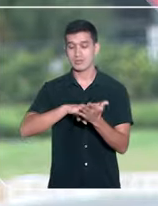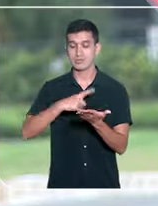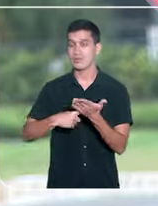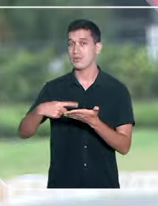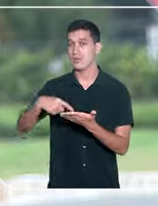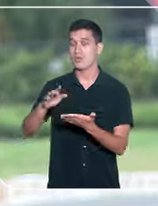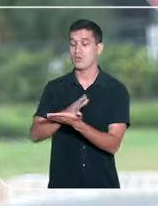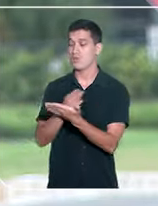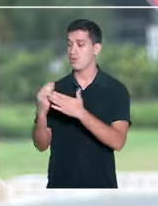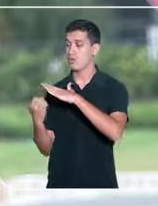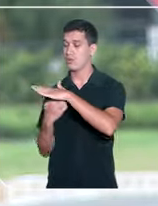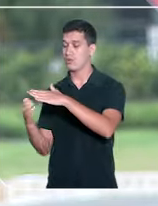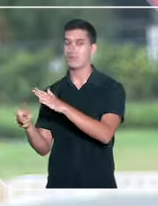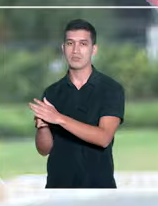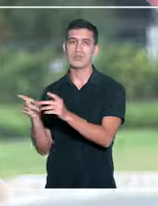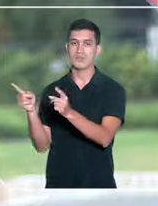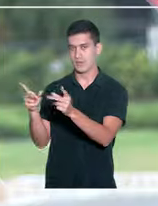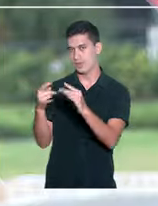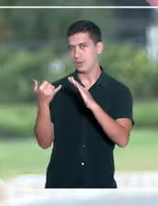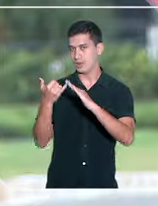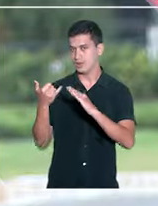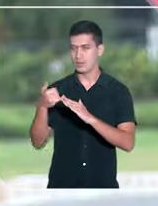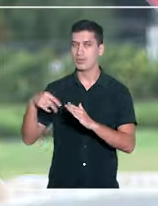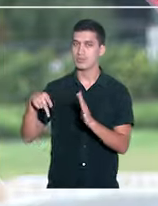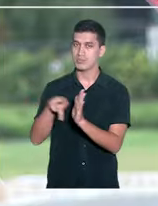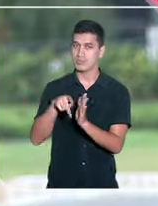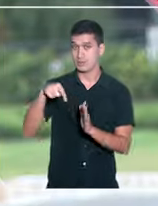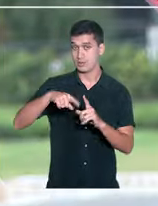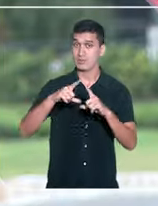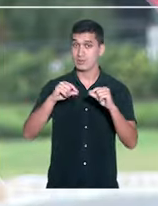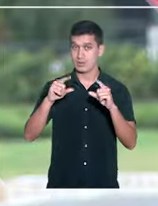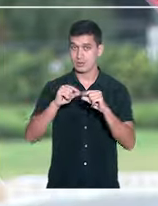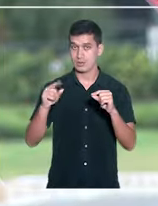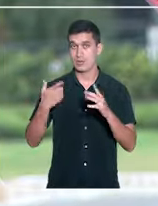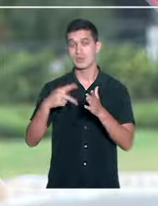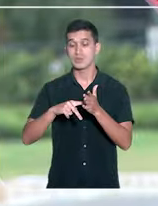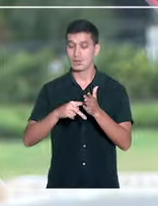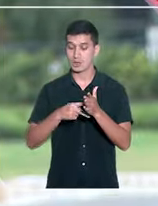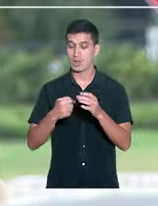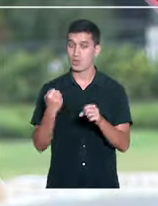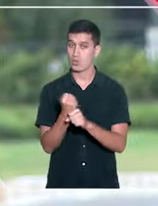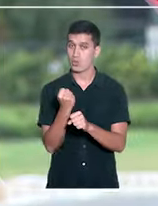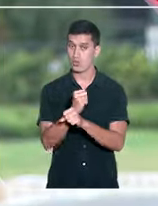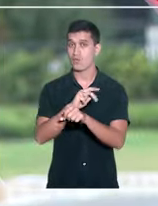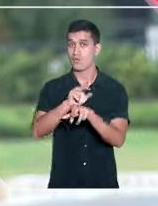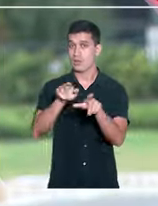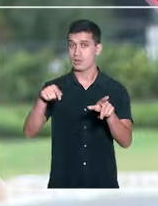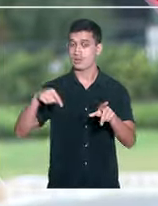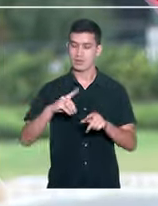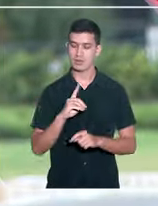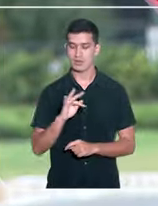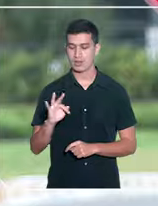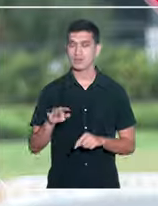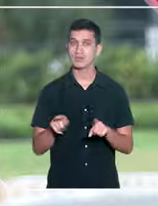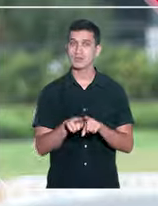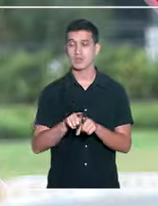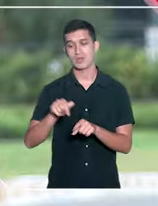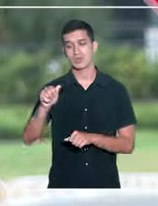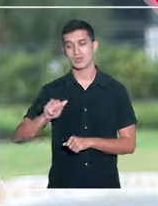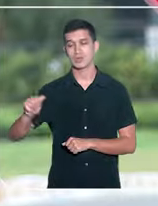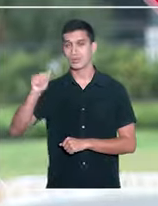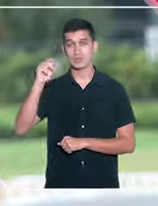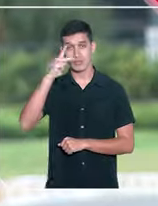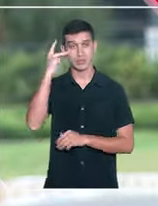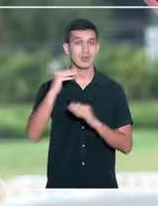mercado imobiliário do Distrito Federal o sindicato da indústria da Construção Civil do DF e a associação dos